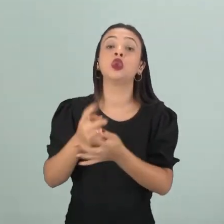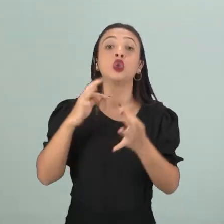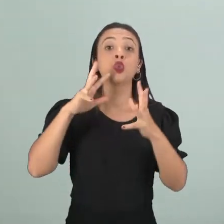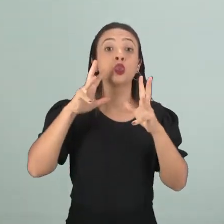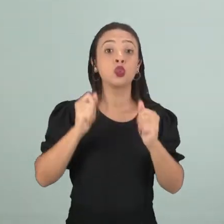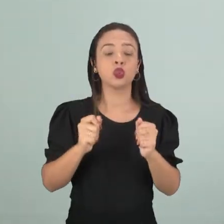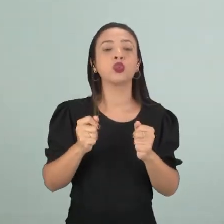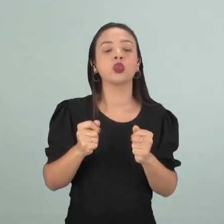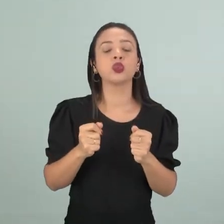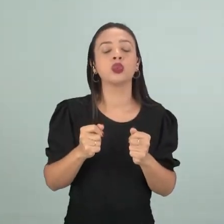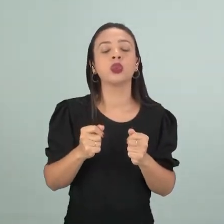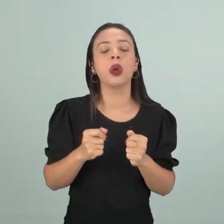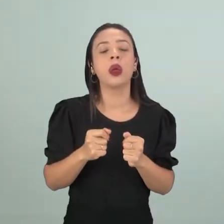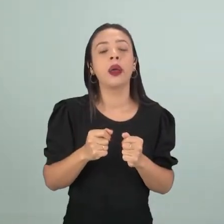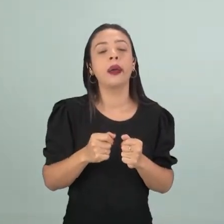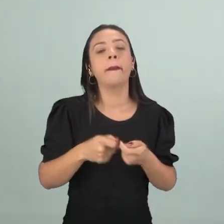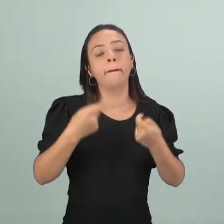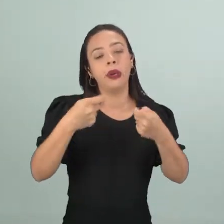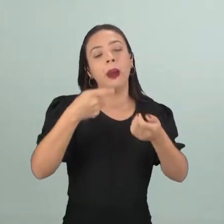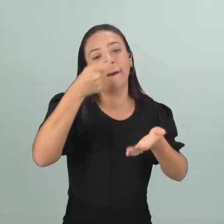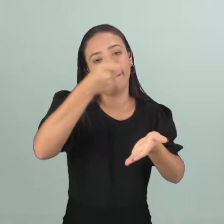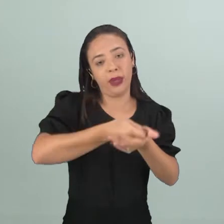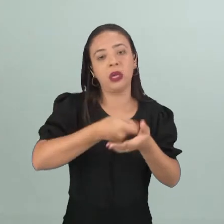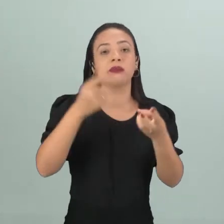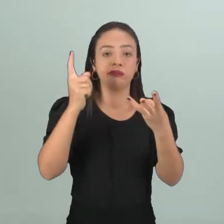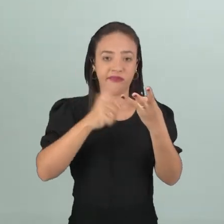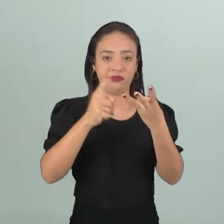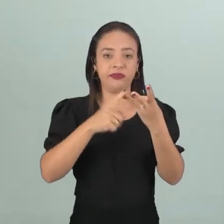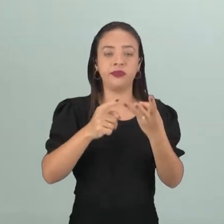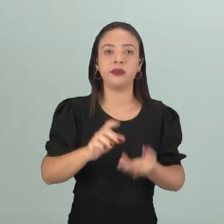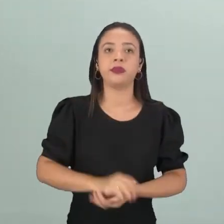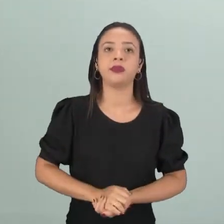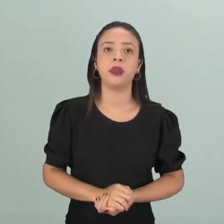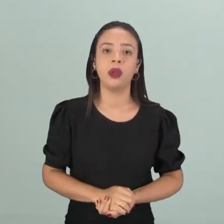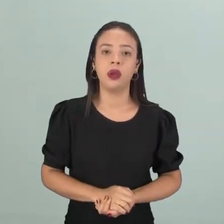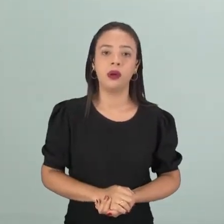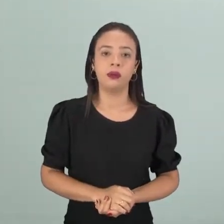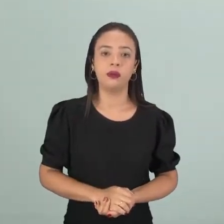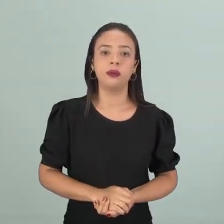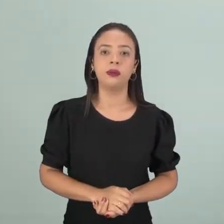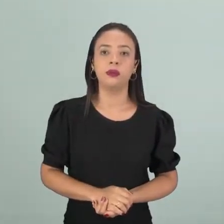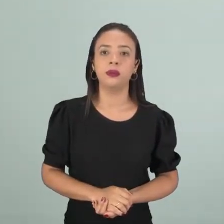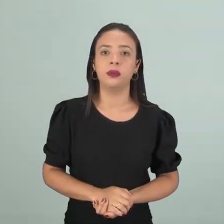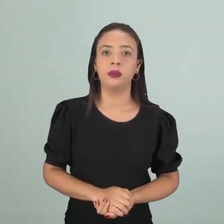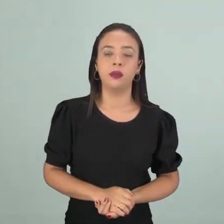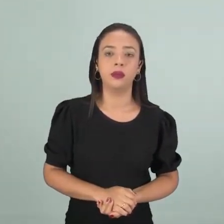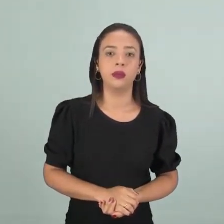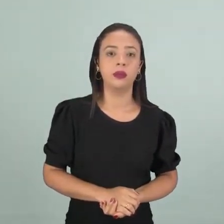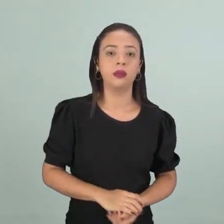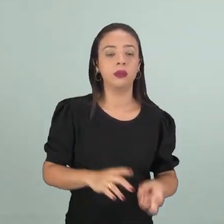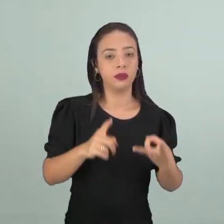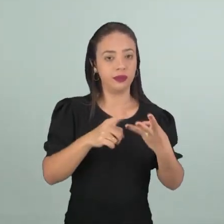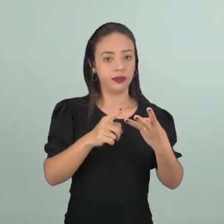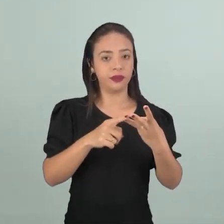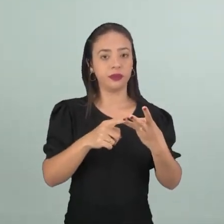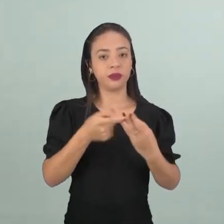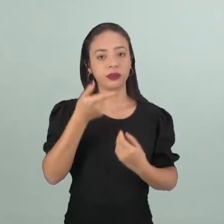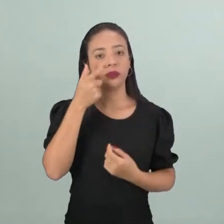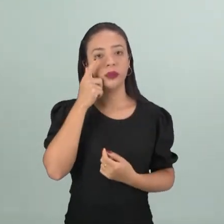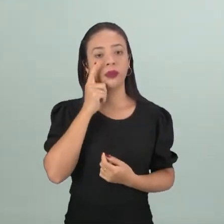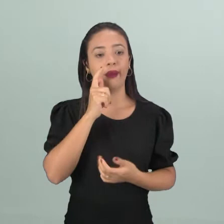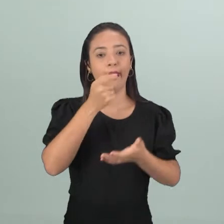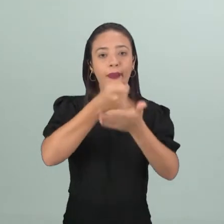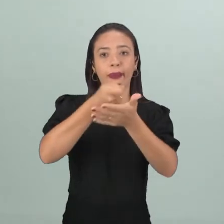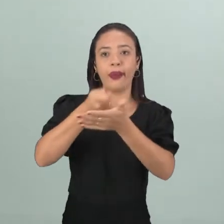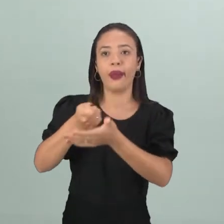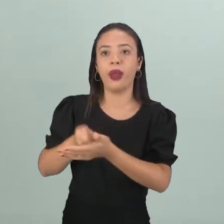impostos cobrados eram cobrados do terceiro estado. Então, basicamente, era o terceiro estado que carregava todo o luxo e